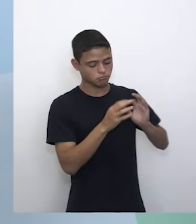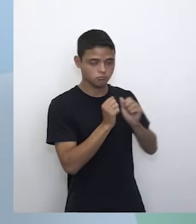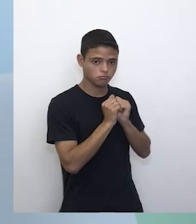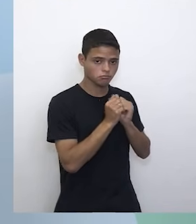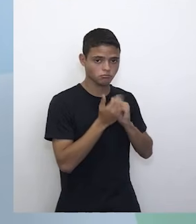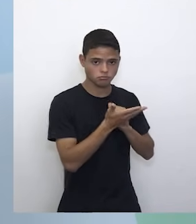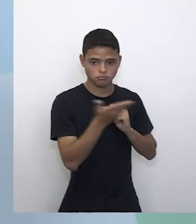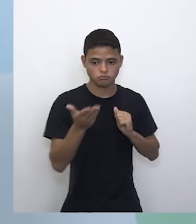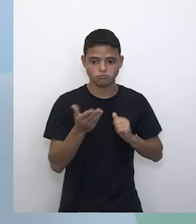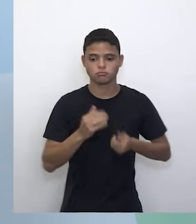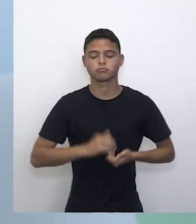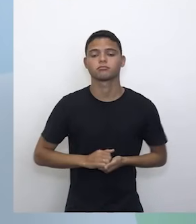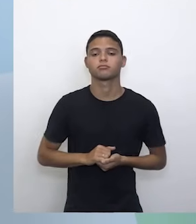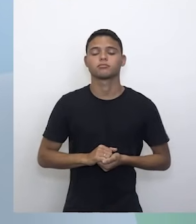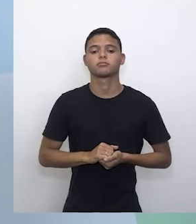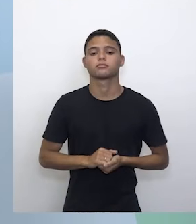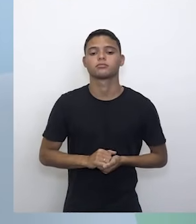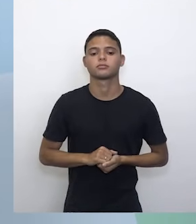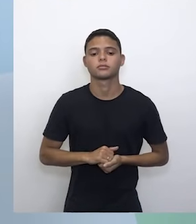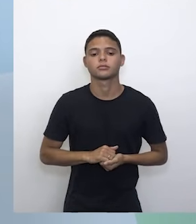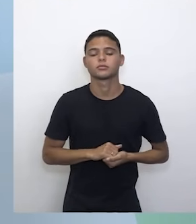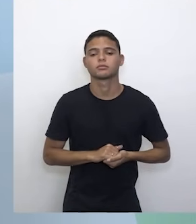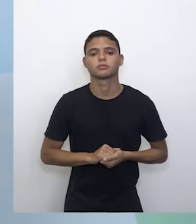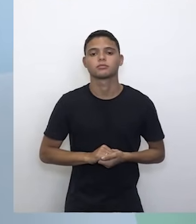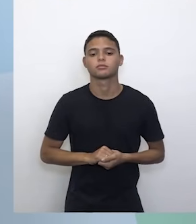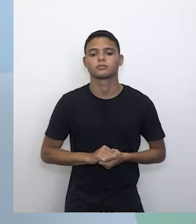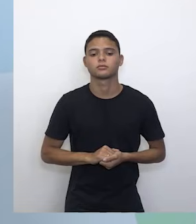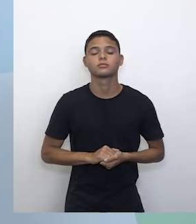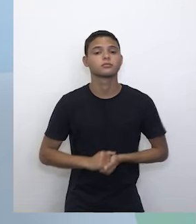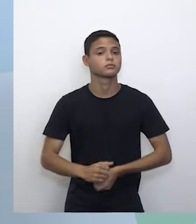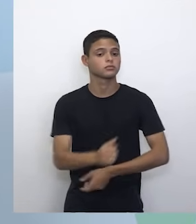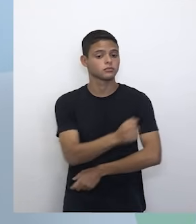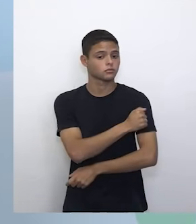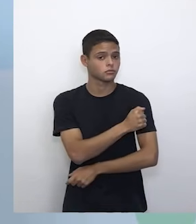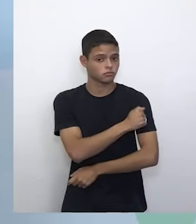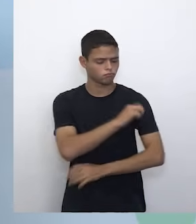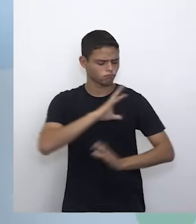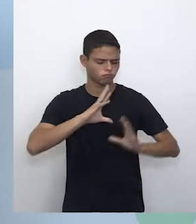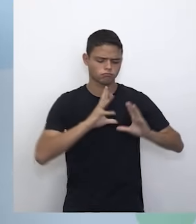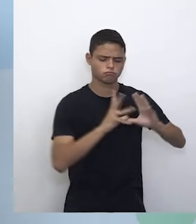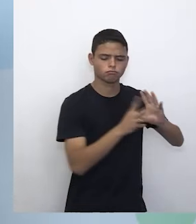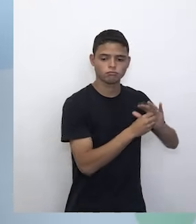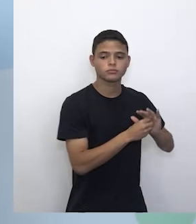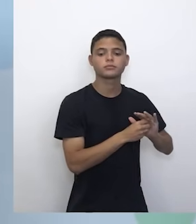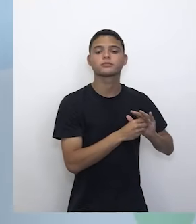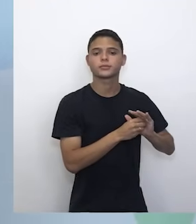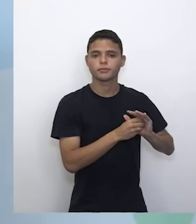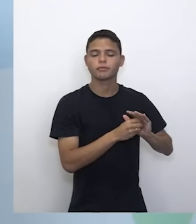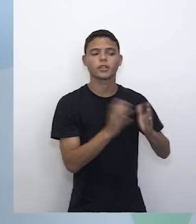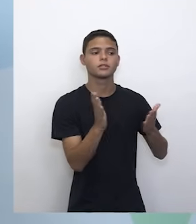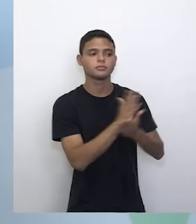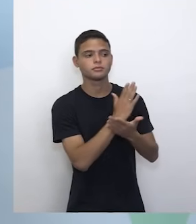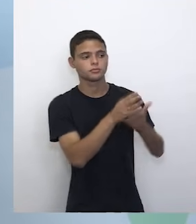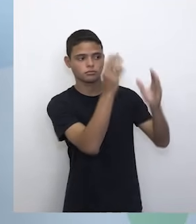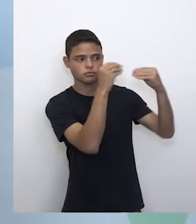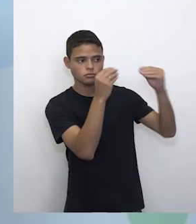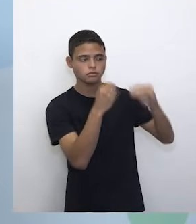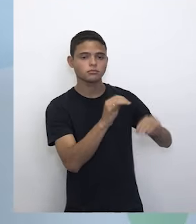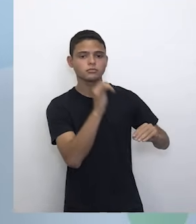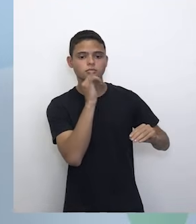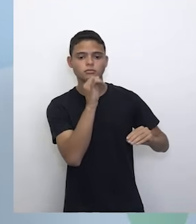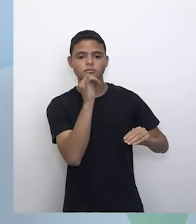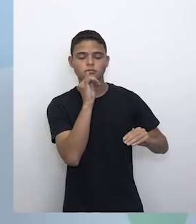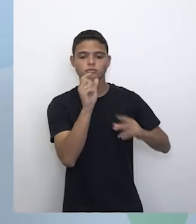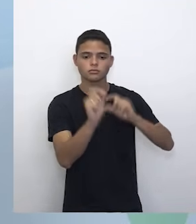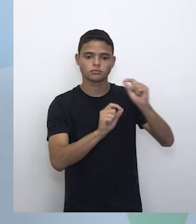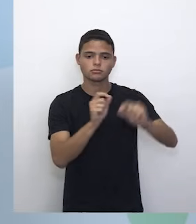está dizendo aqui e retomando. Ó, os alunos, de uma maneira geral, colocaram o exemplo aqui, Estrela do Mar, Edjoel.